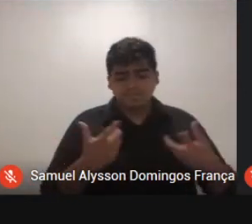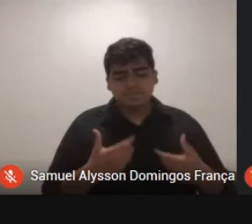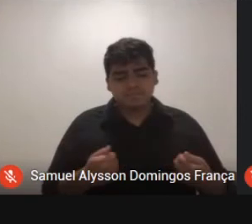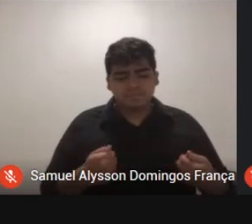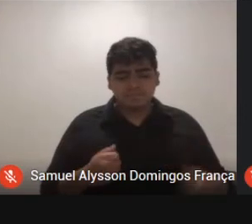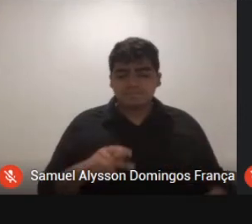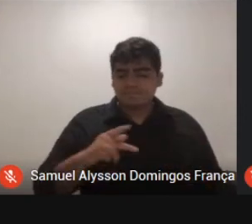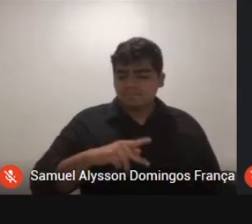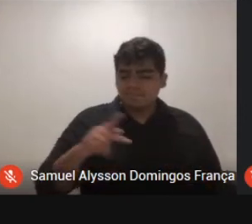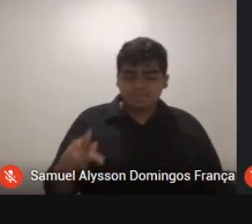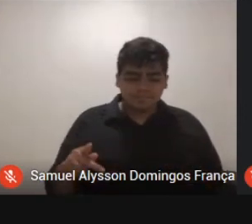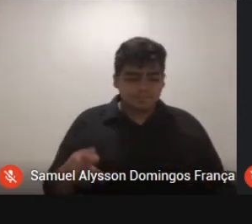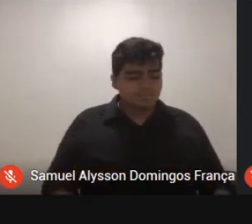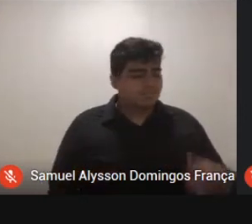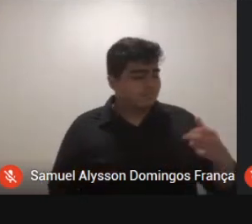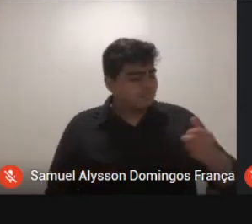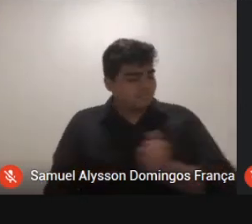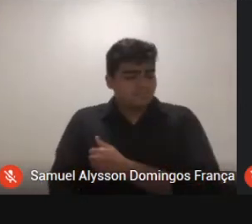professores, alunos,